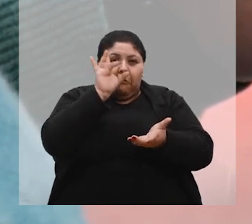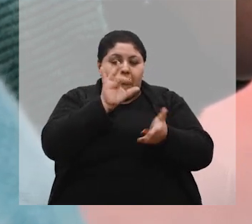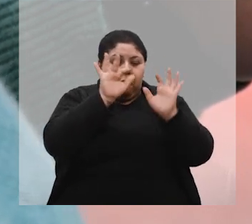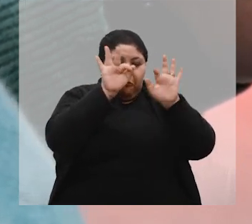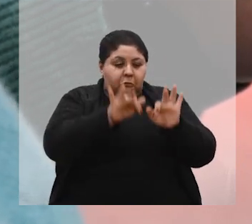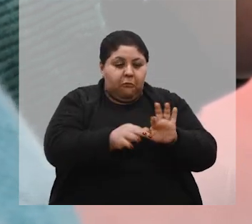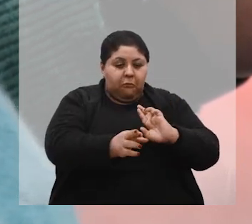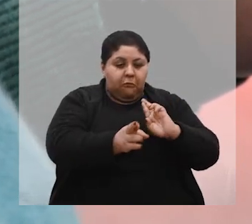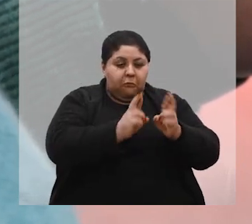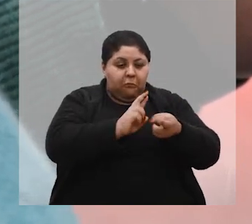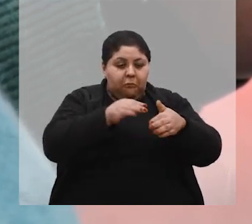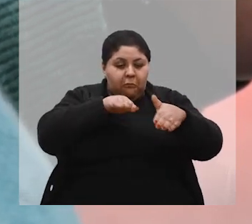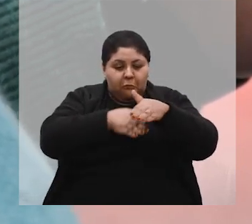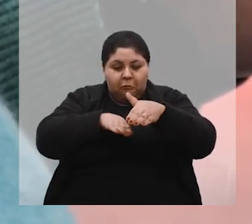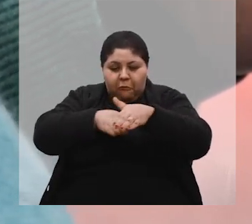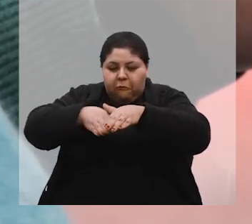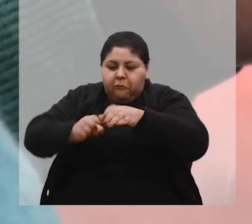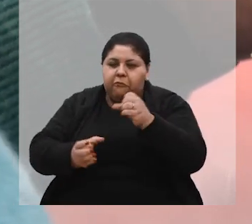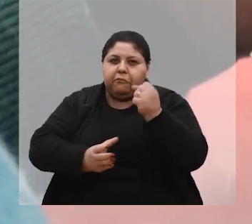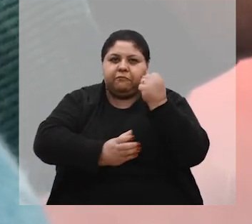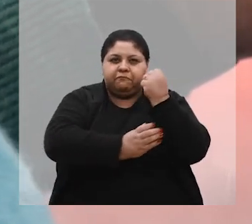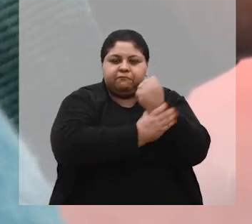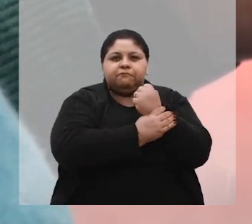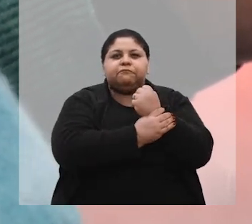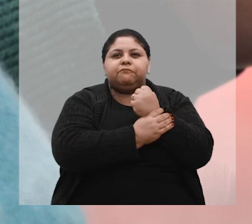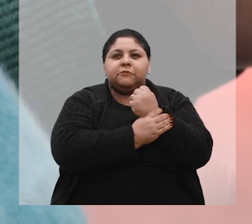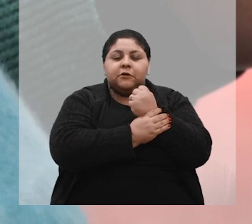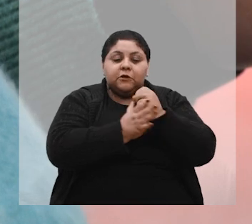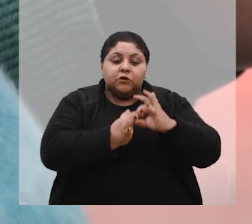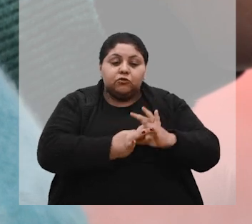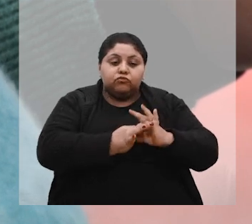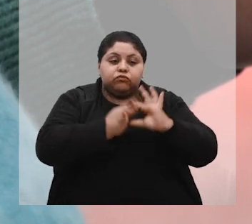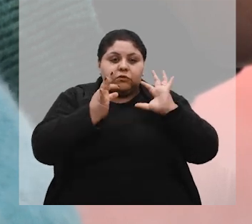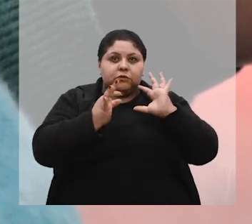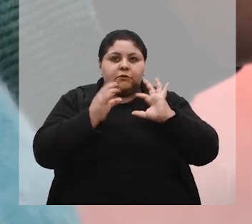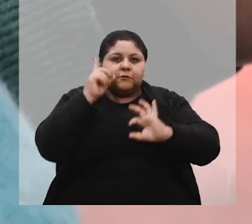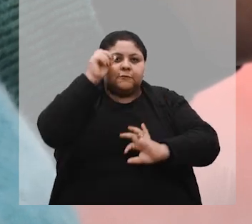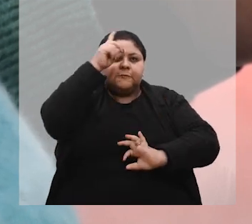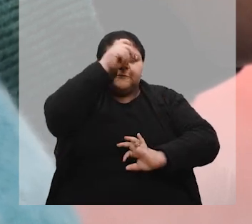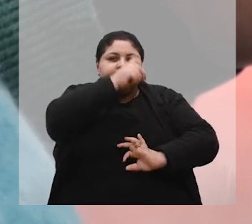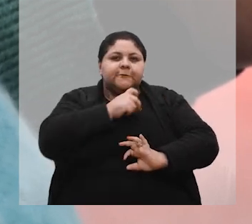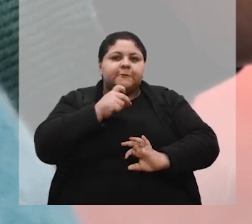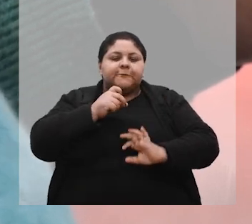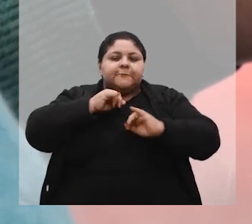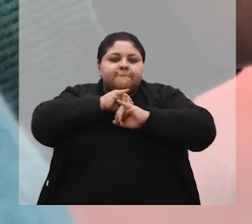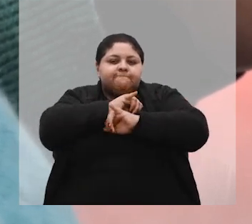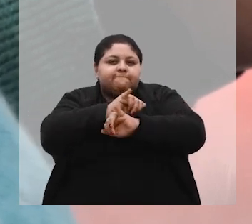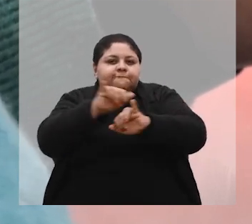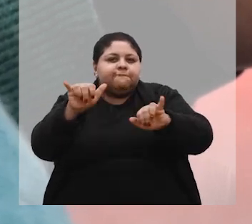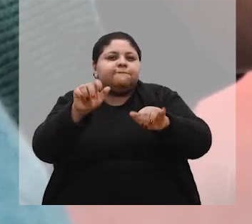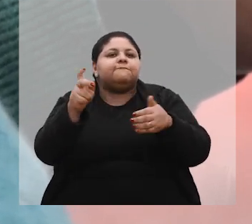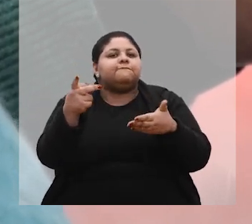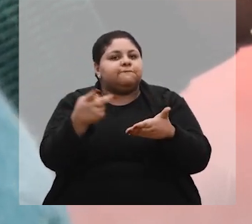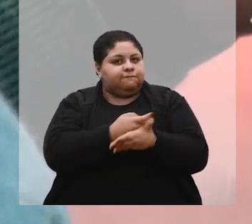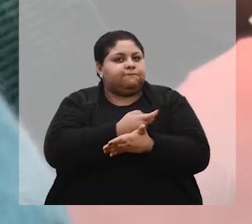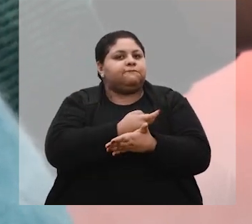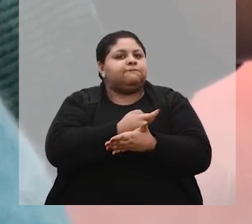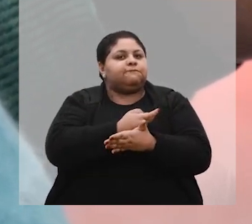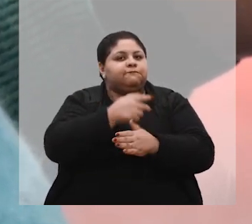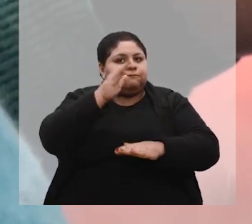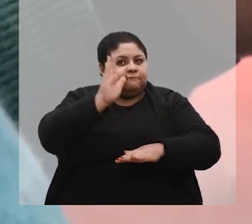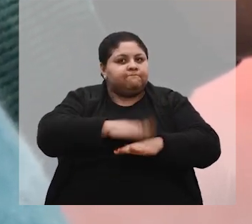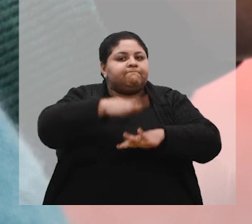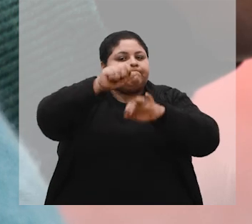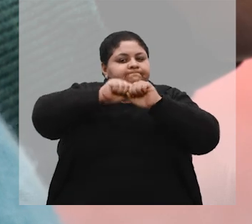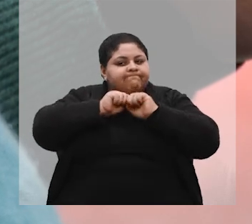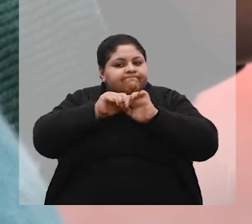Departamentalizamos relações, encaixotamos segurança, liberamos monstros, transbordamos verniz. Falhamos, e por mais